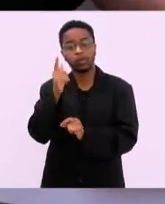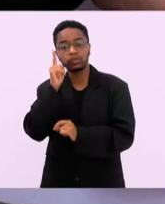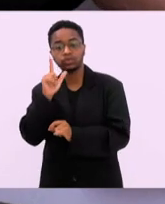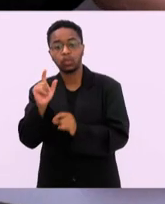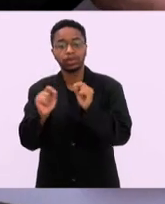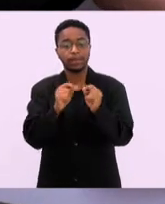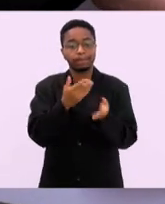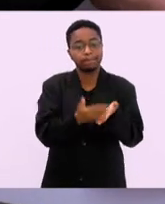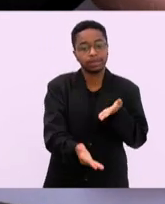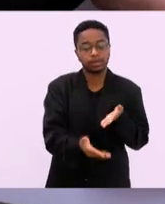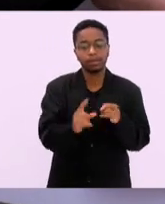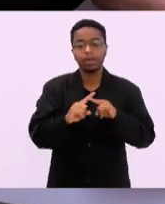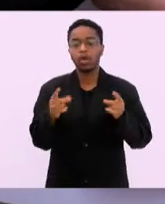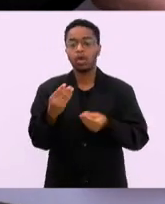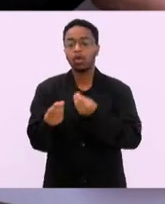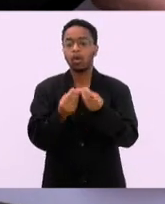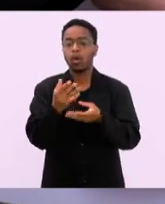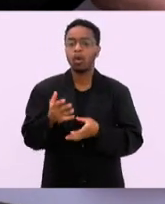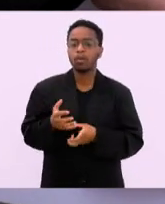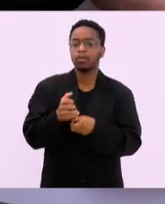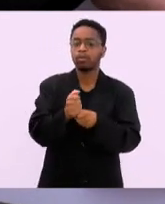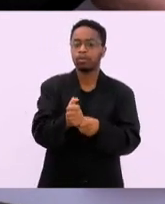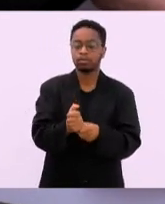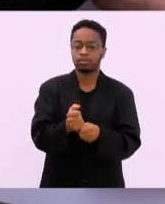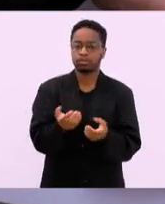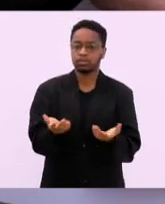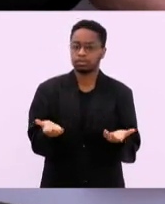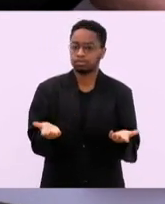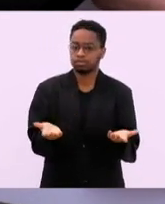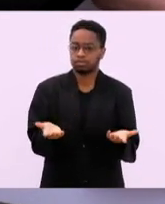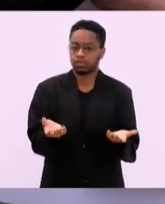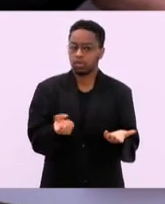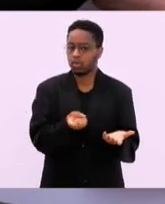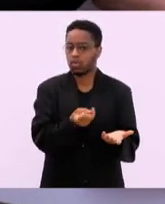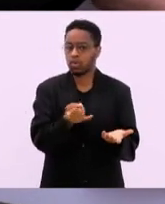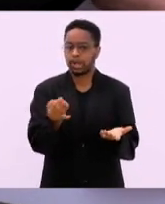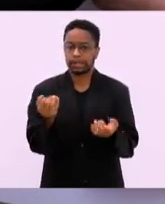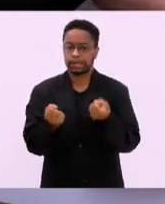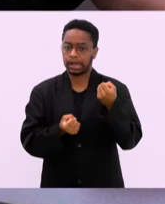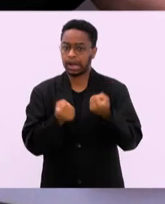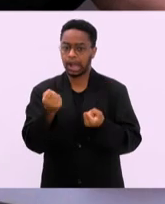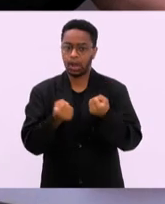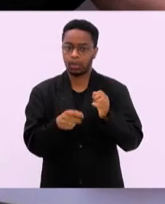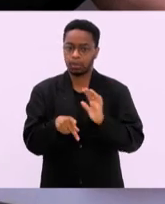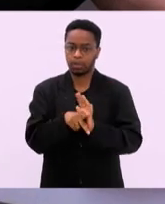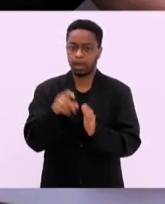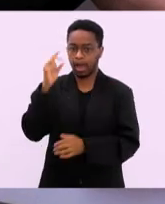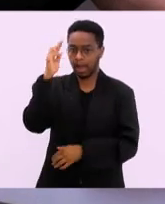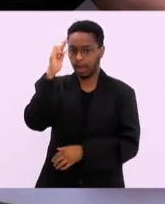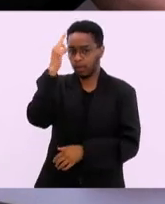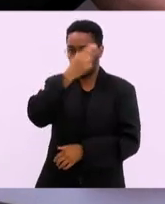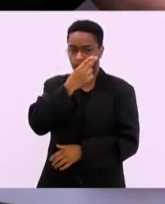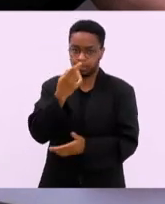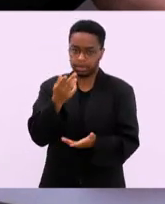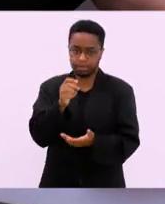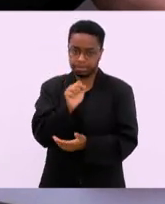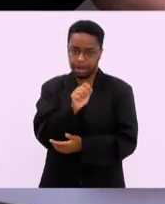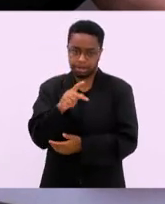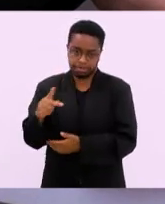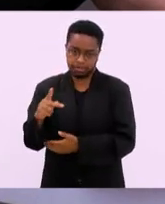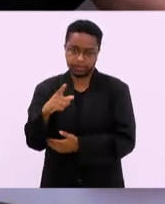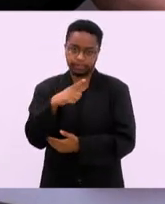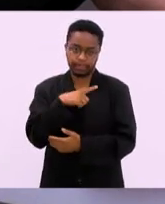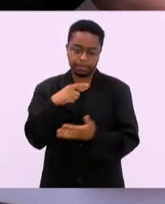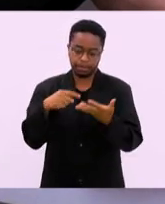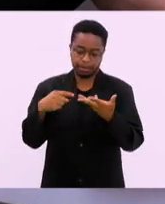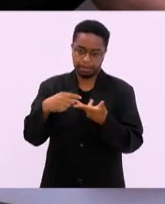é que você vai contabilizar quantos veículos de aplicativos hoje tem, etc,